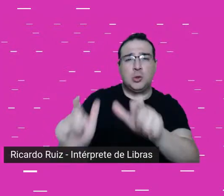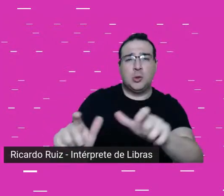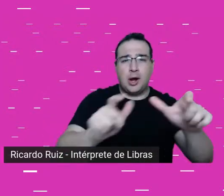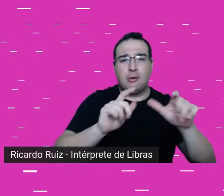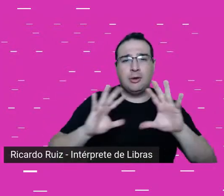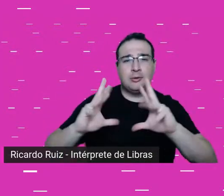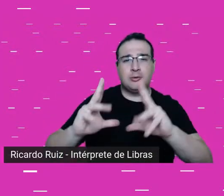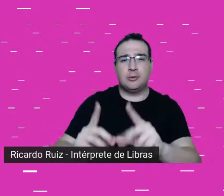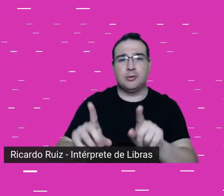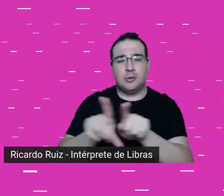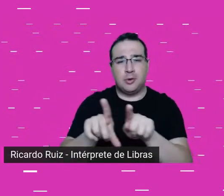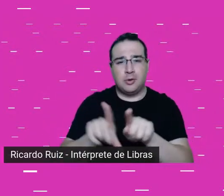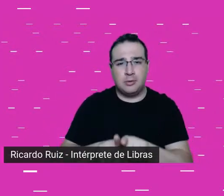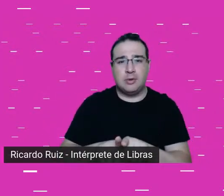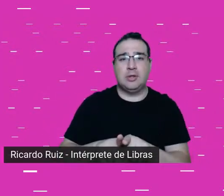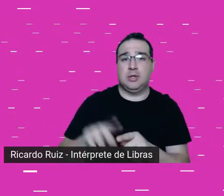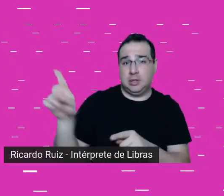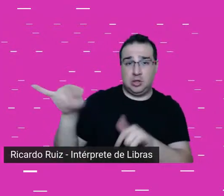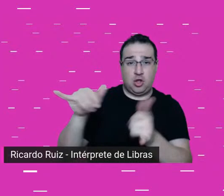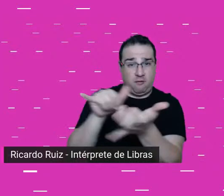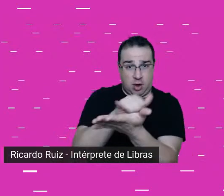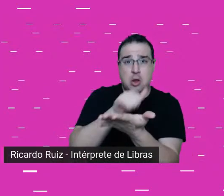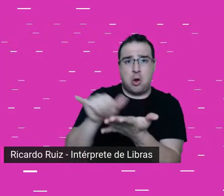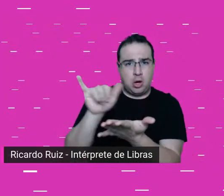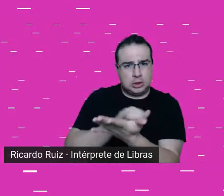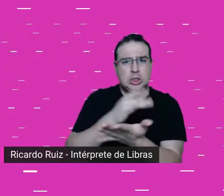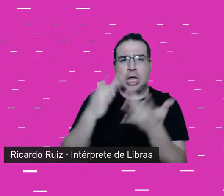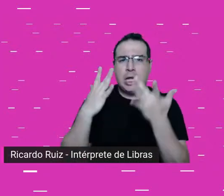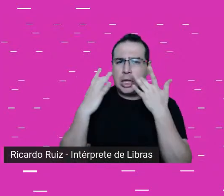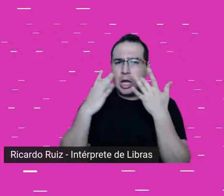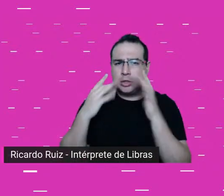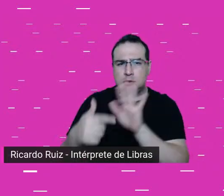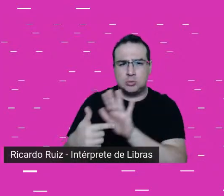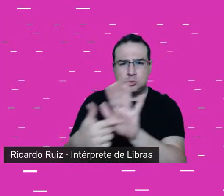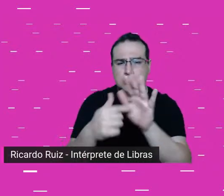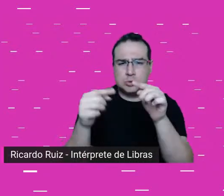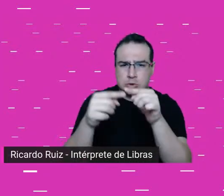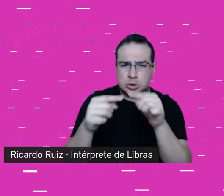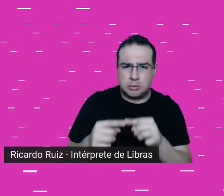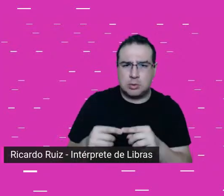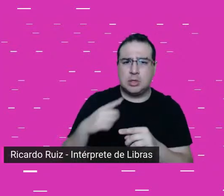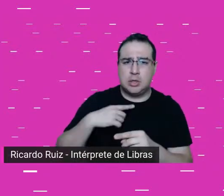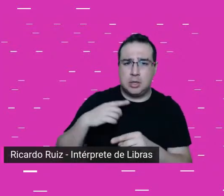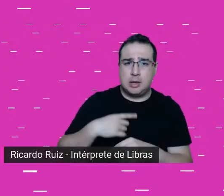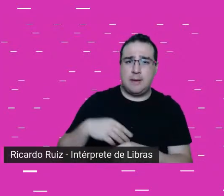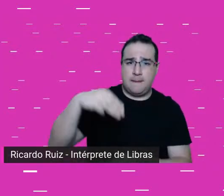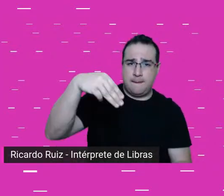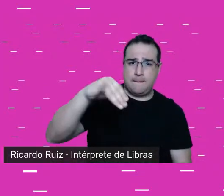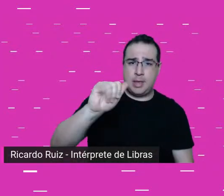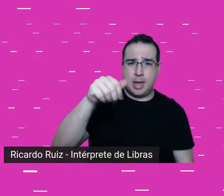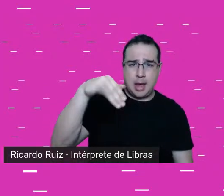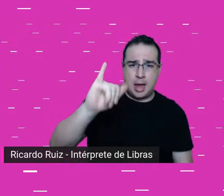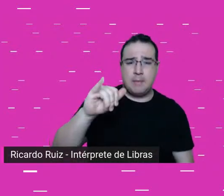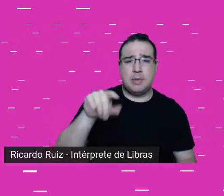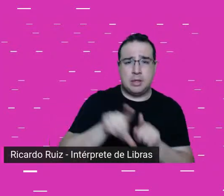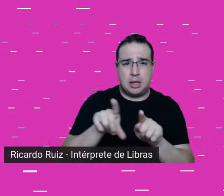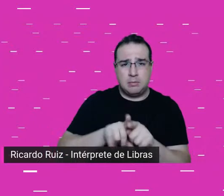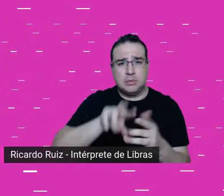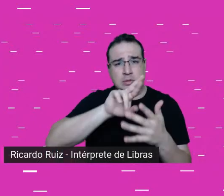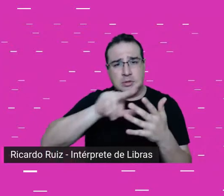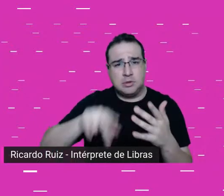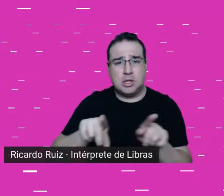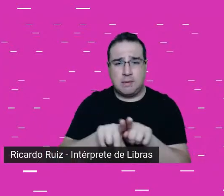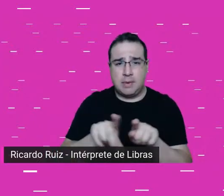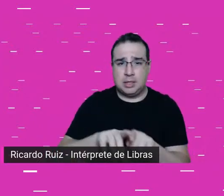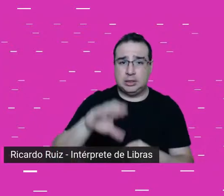como o Jewish Museum de Nova York, Pablo Atsugarri Art Center em Miami, MANA Contemporary em